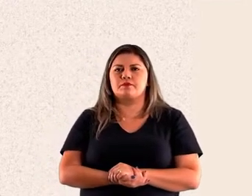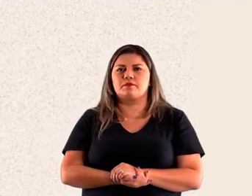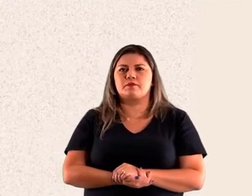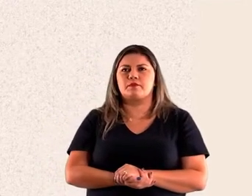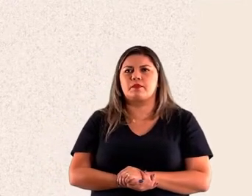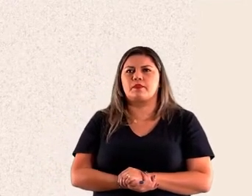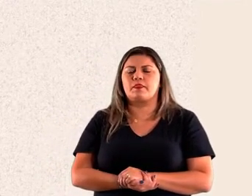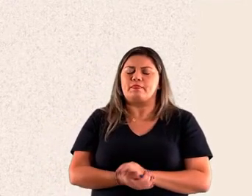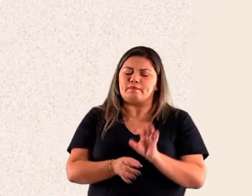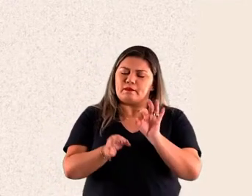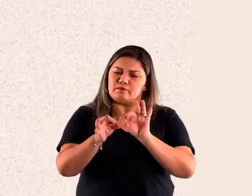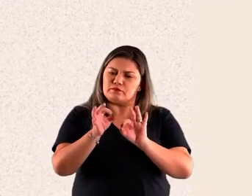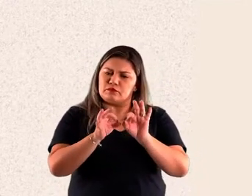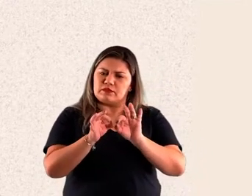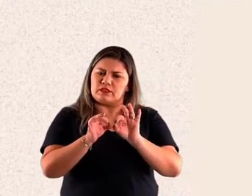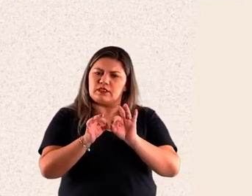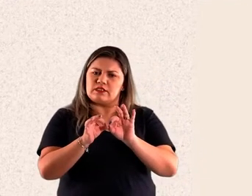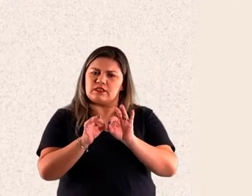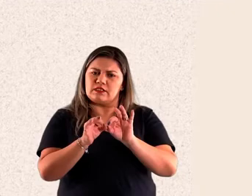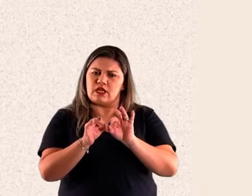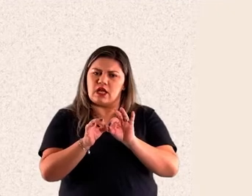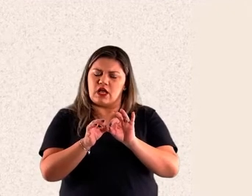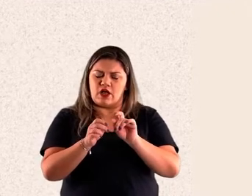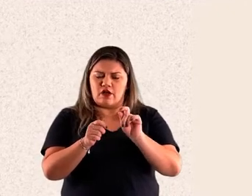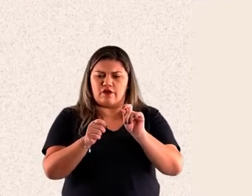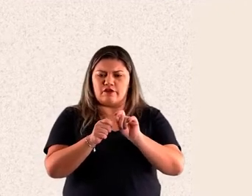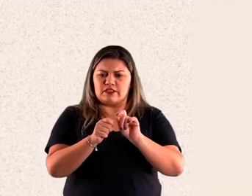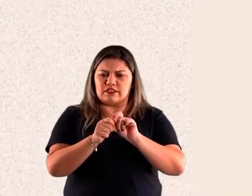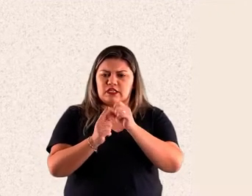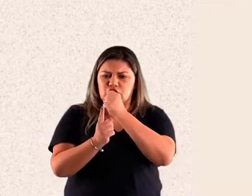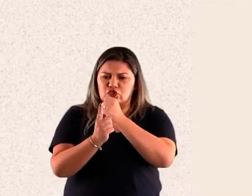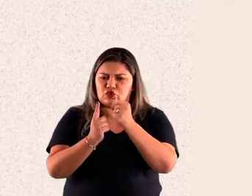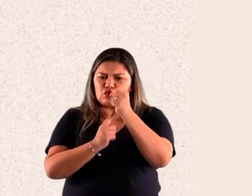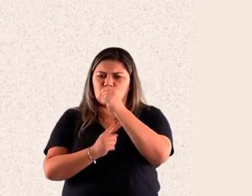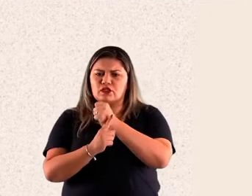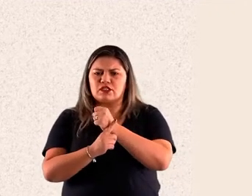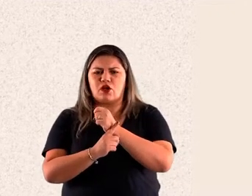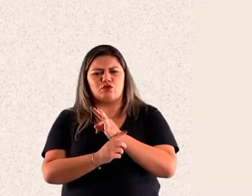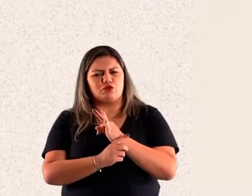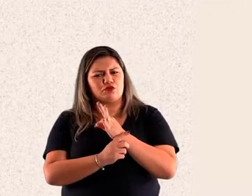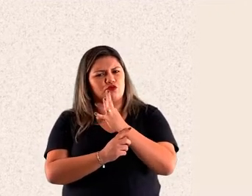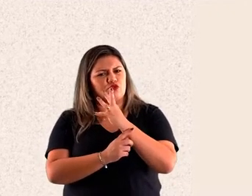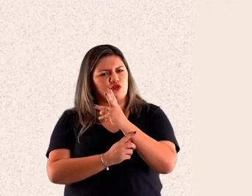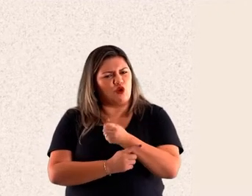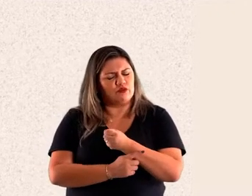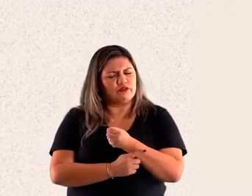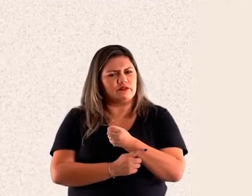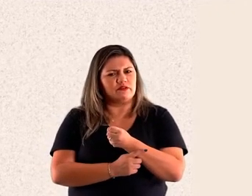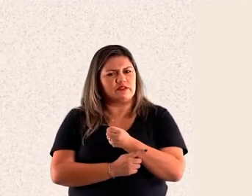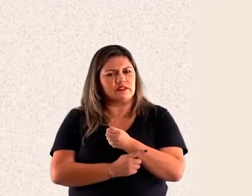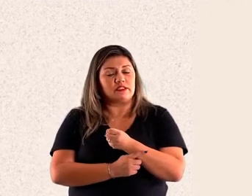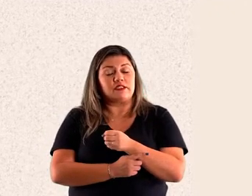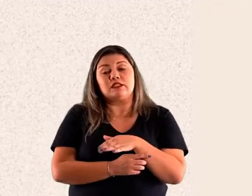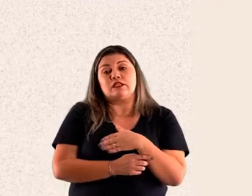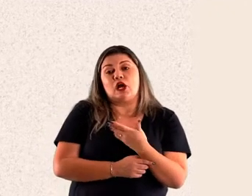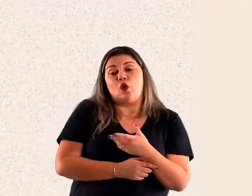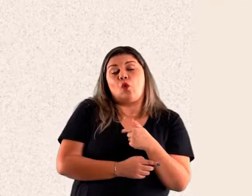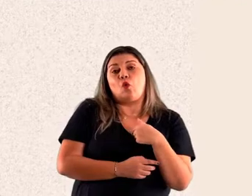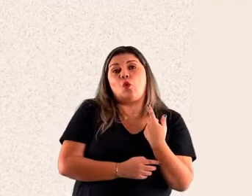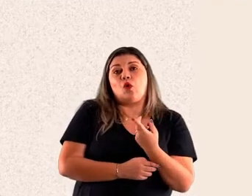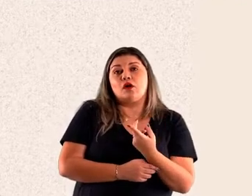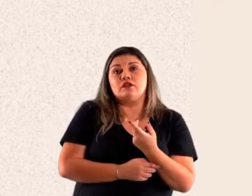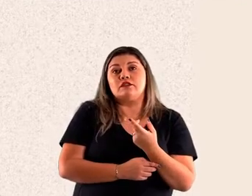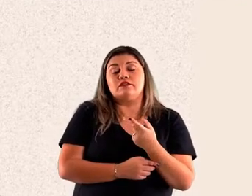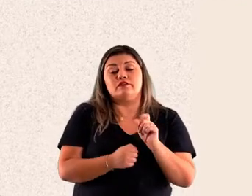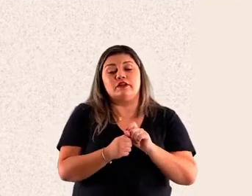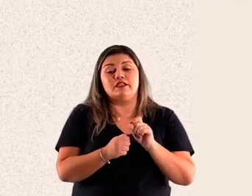e nos preparando para agir socialmente Pois todas as vezes então quando nós estamos fazendo tarefas que não